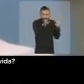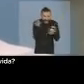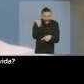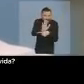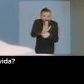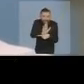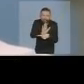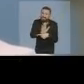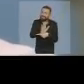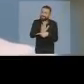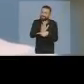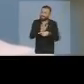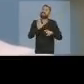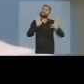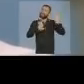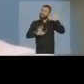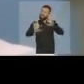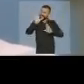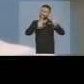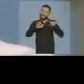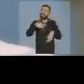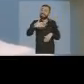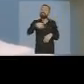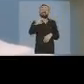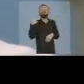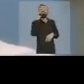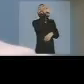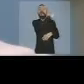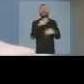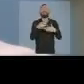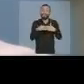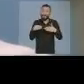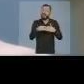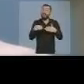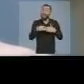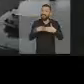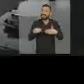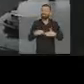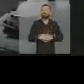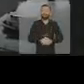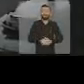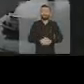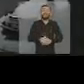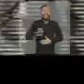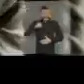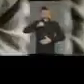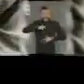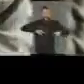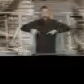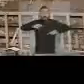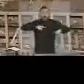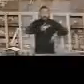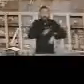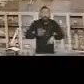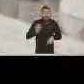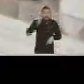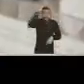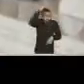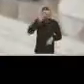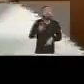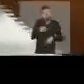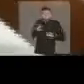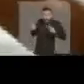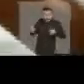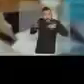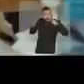melhorar em que a sua vida? Cuidado, depois a conta chega para você pagar em dólar. No meu governo, o lucro do